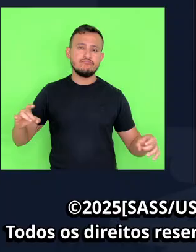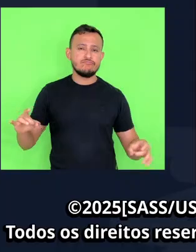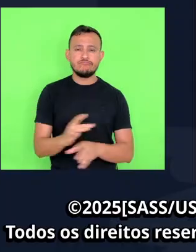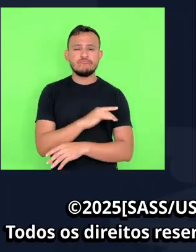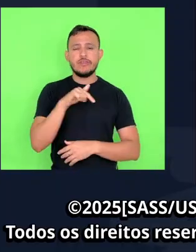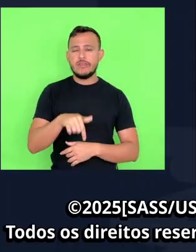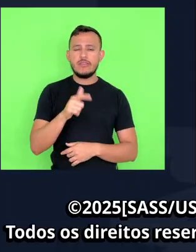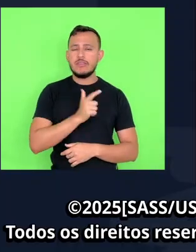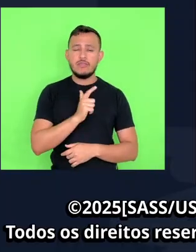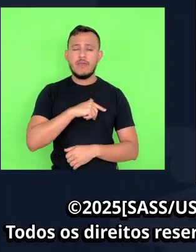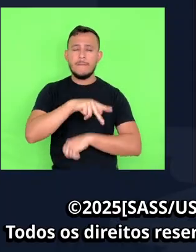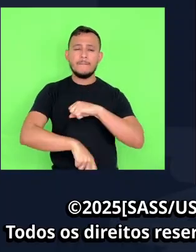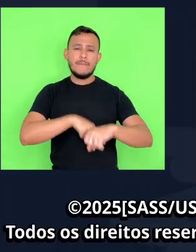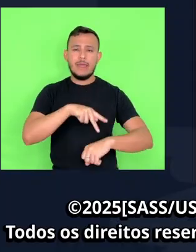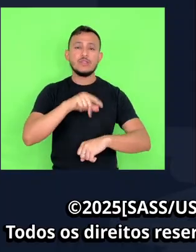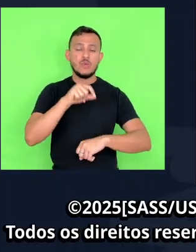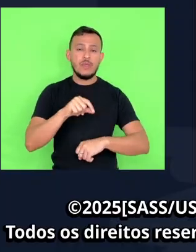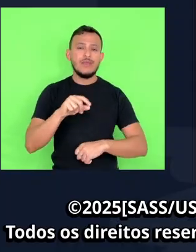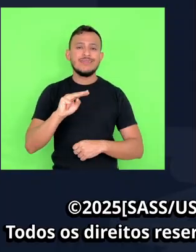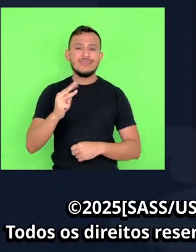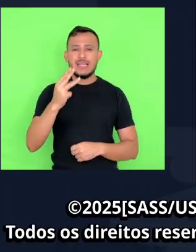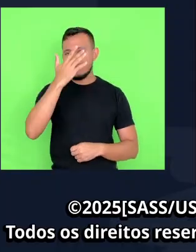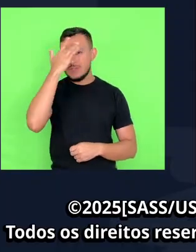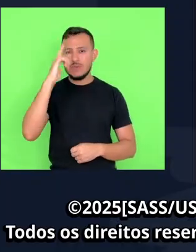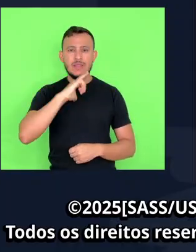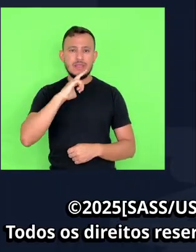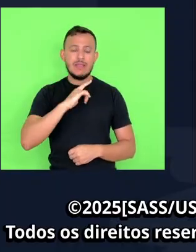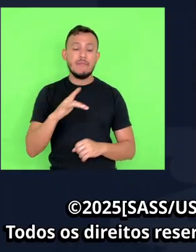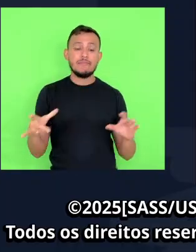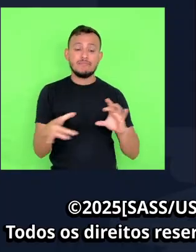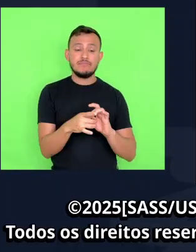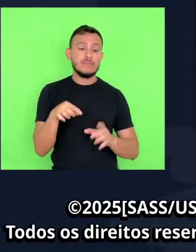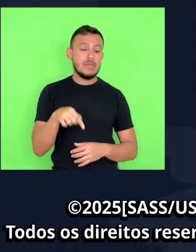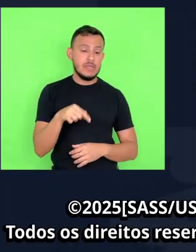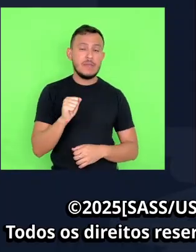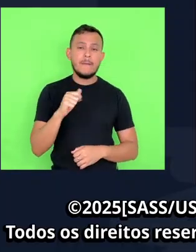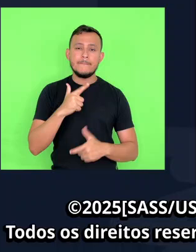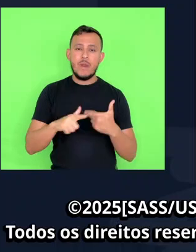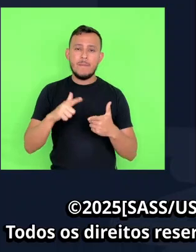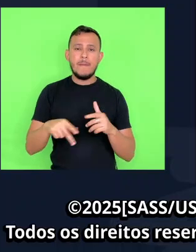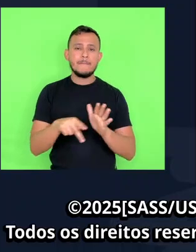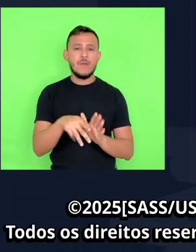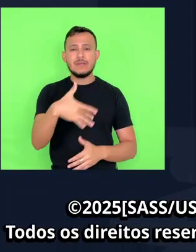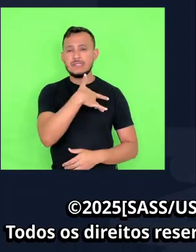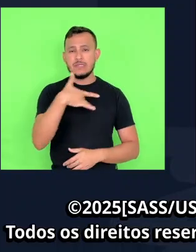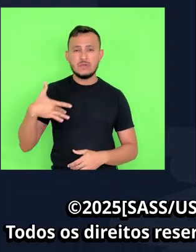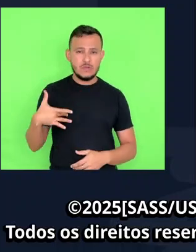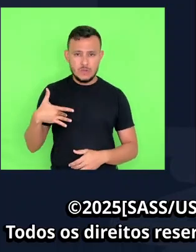nitidamente, se nós temos um país onde 1 em cada 3 pessoas está obesa, isso está na raiz dos problemas de